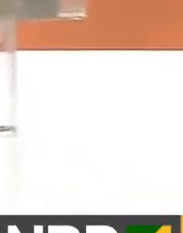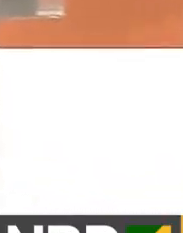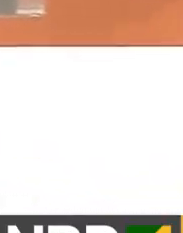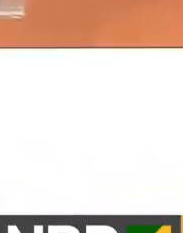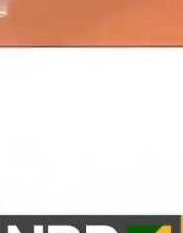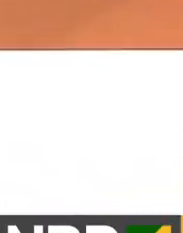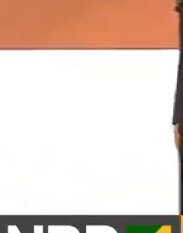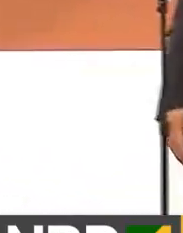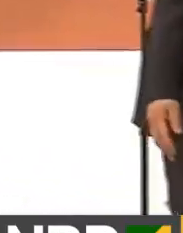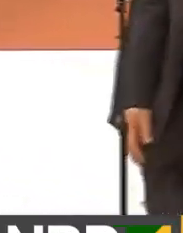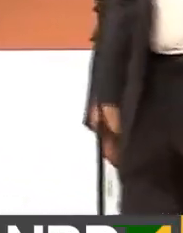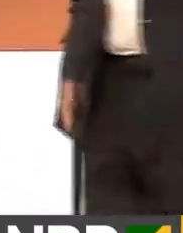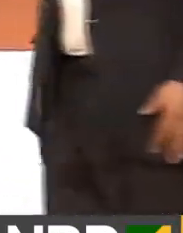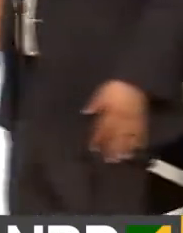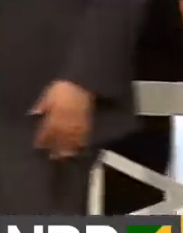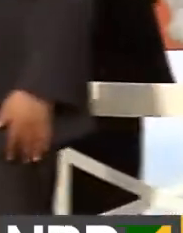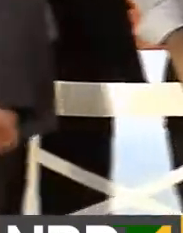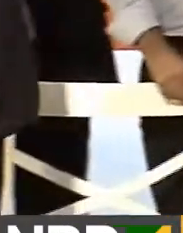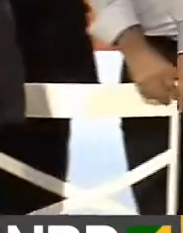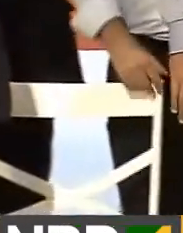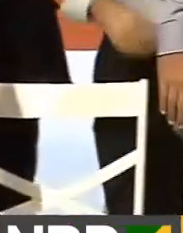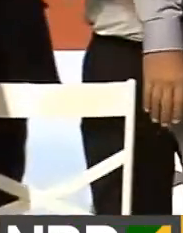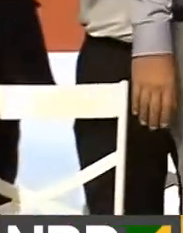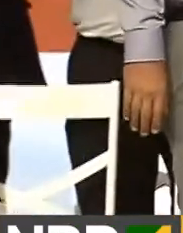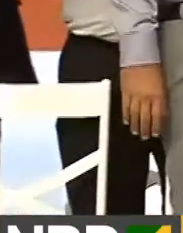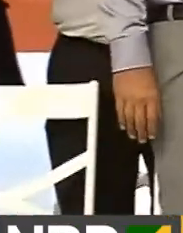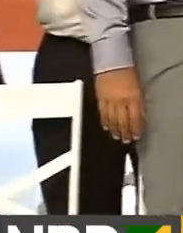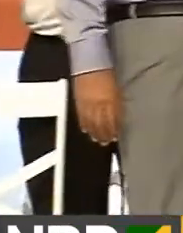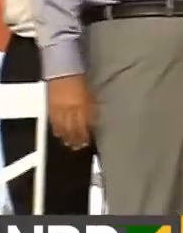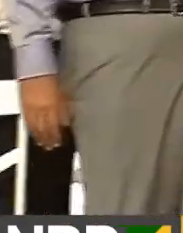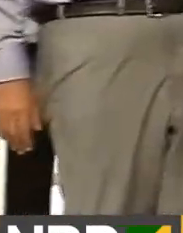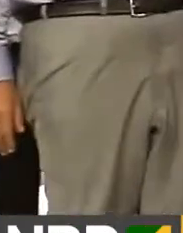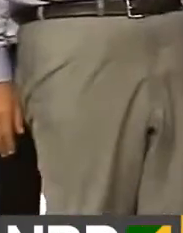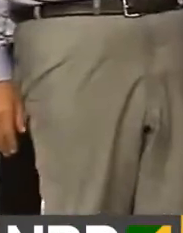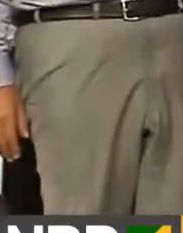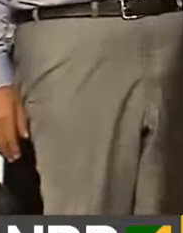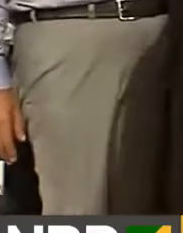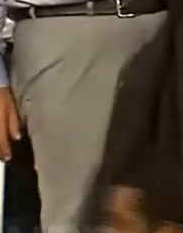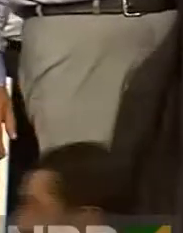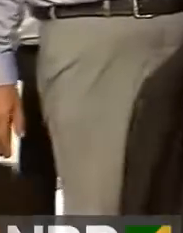está encerrada a cerimônia uma boa tarde a todos